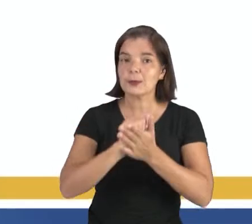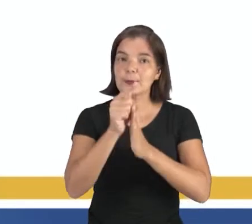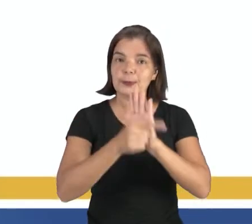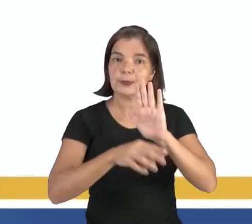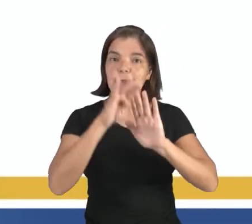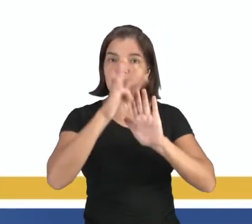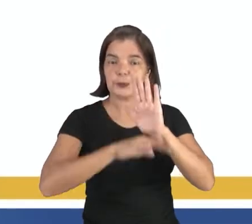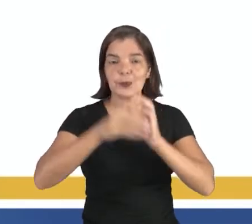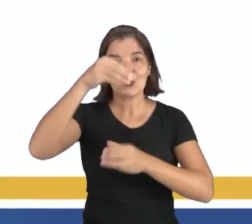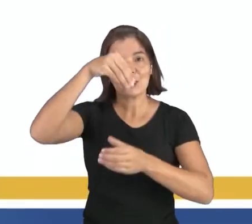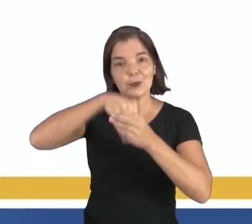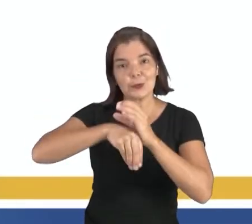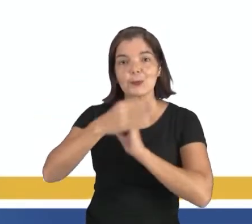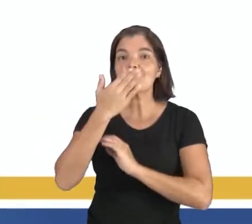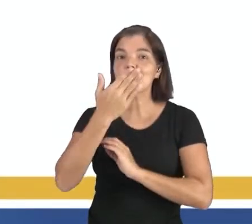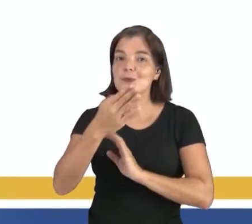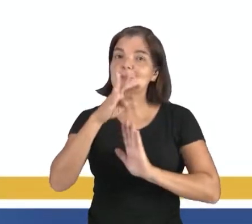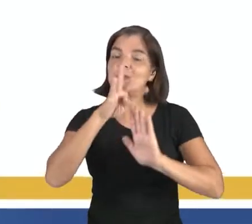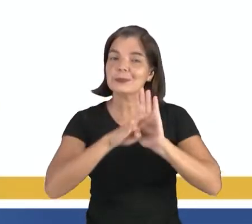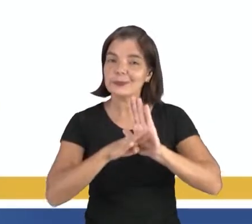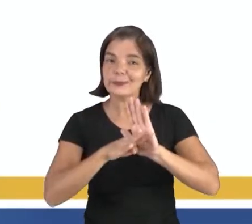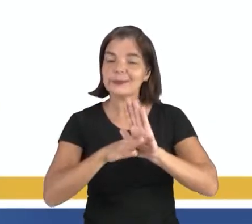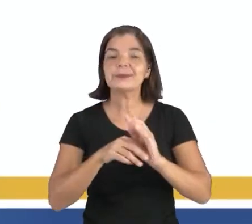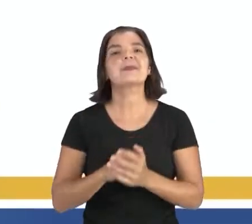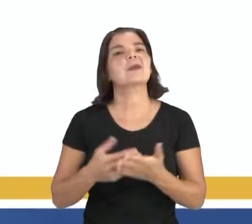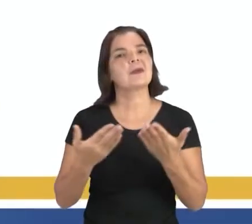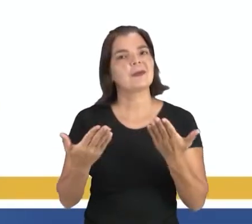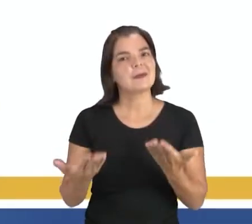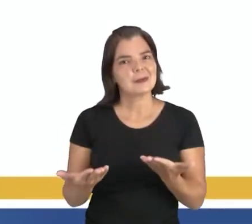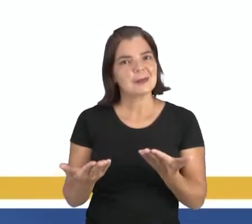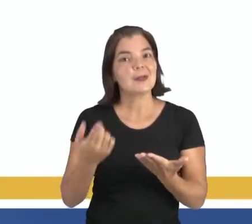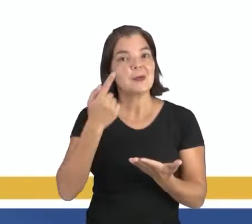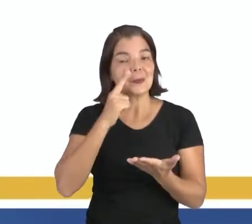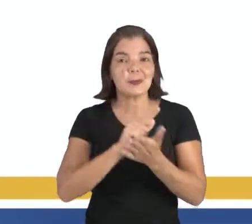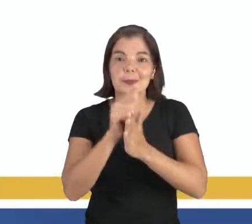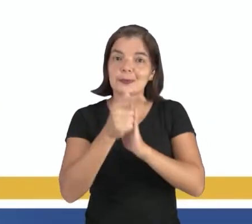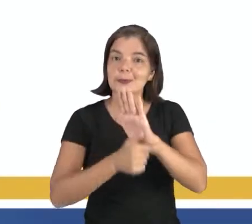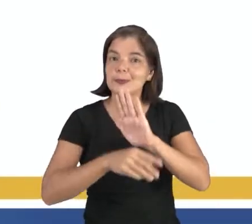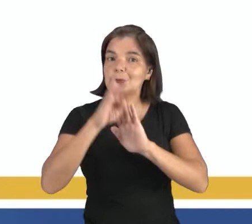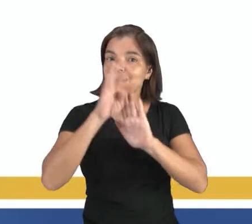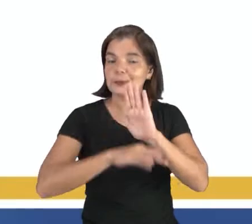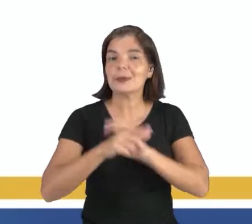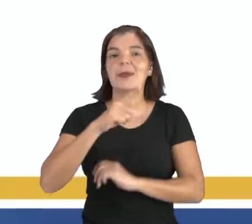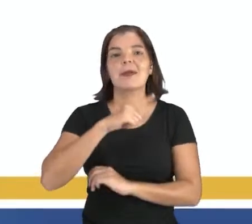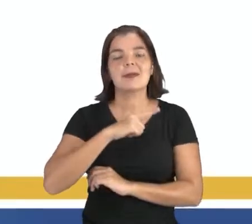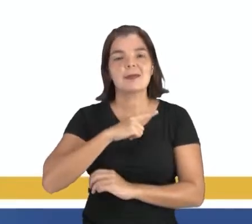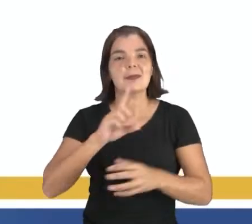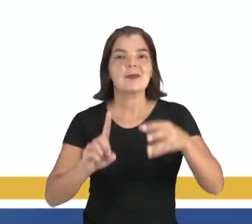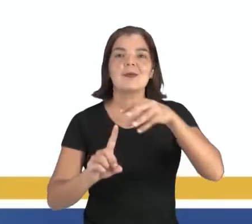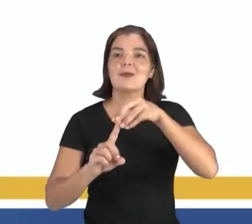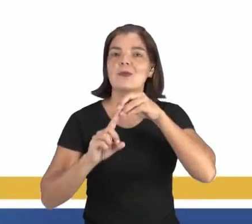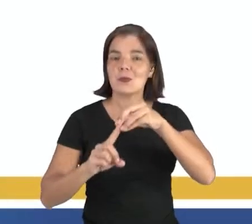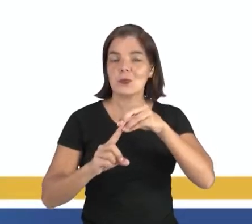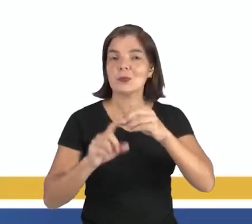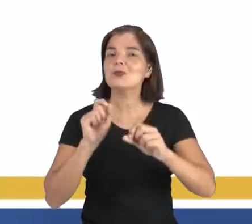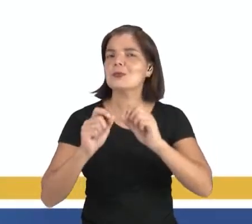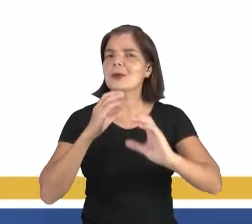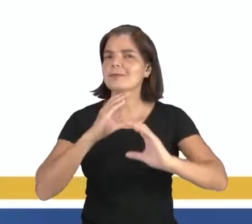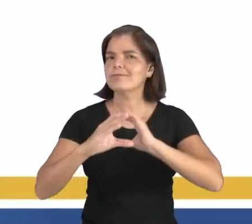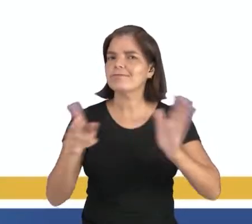textuais estão dentro dos tipos de textos. Dessa forma, os gêneros textuais possuem uma finalidade